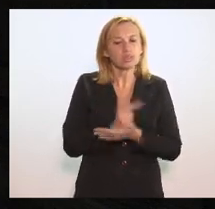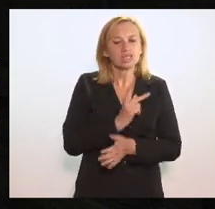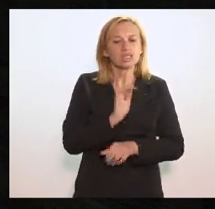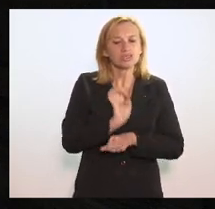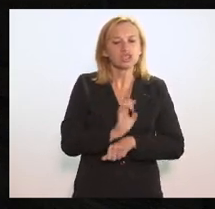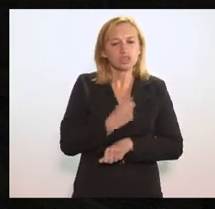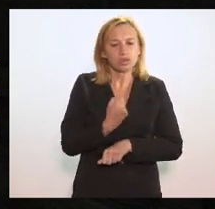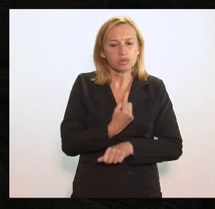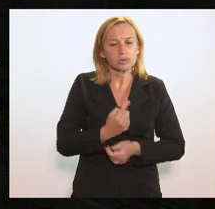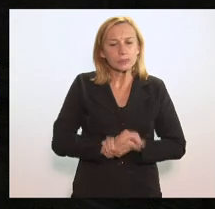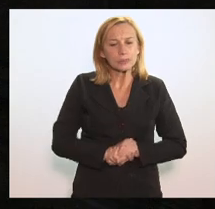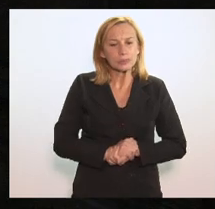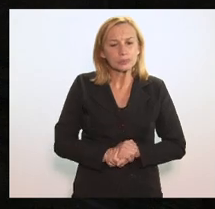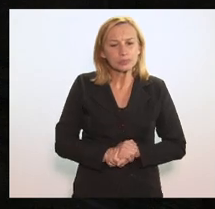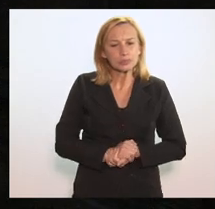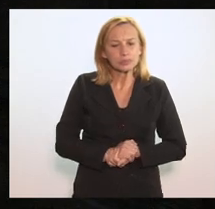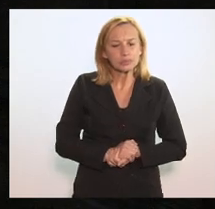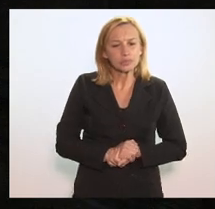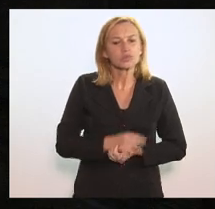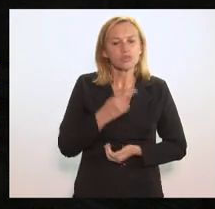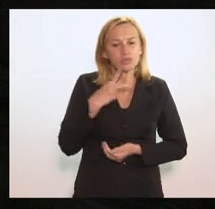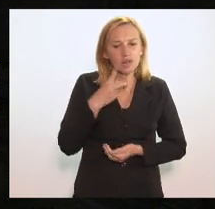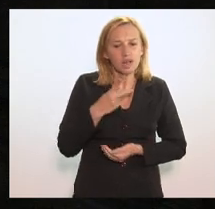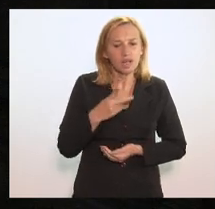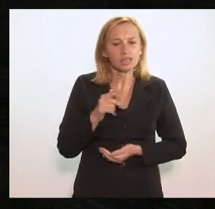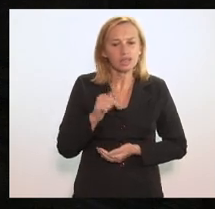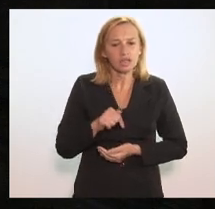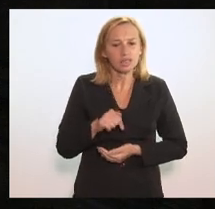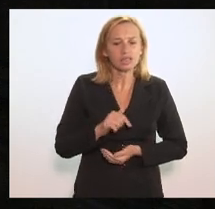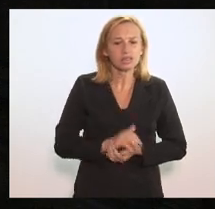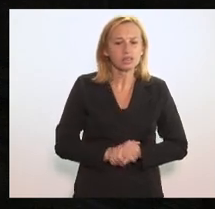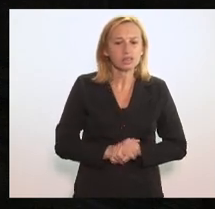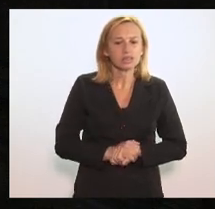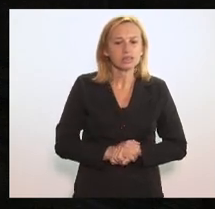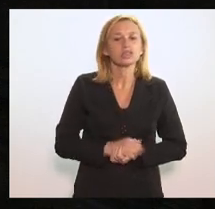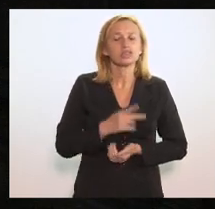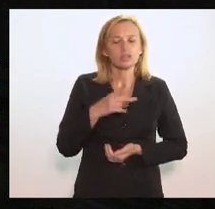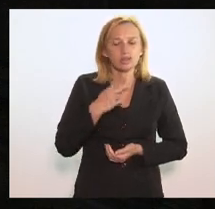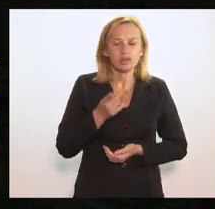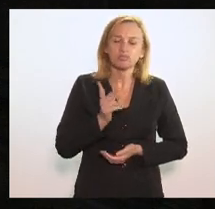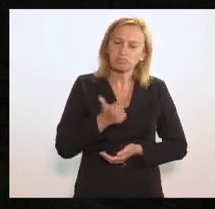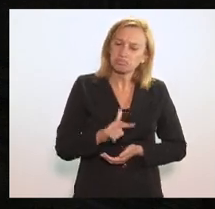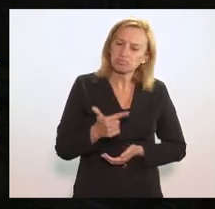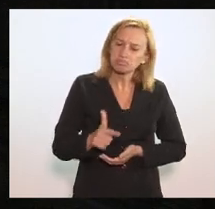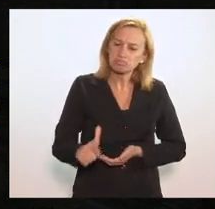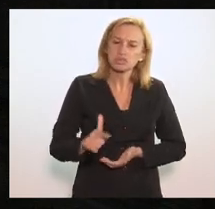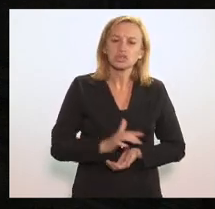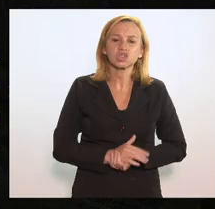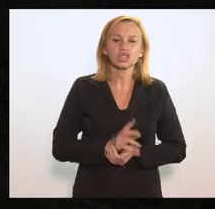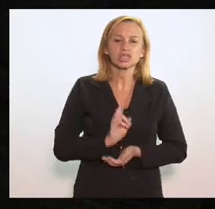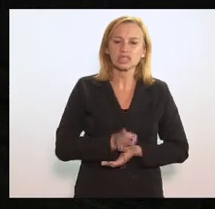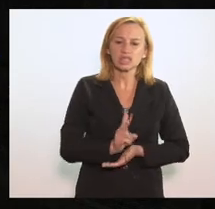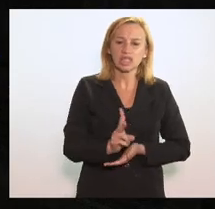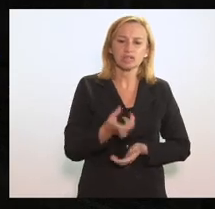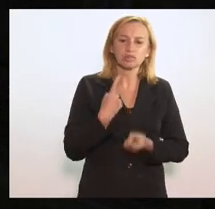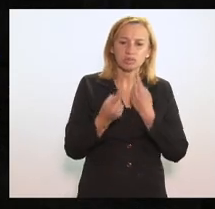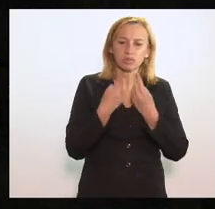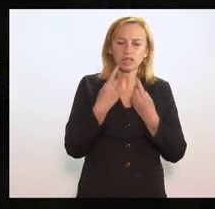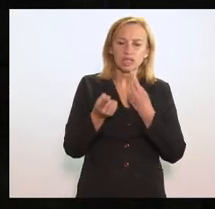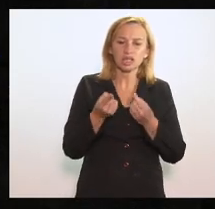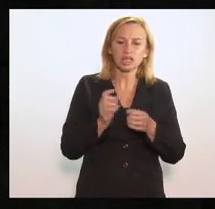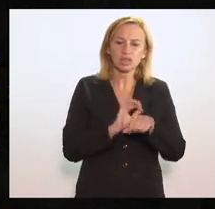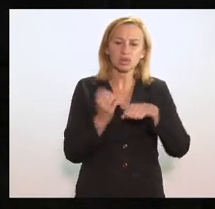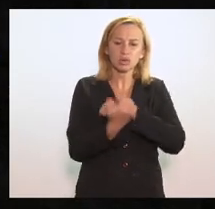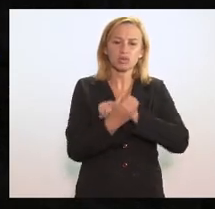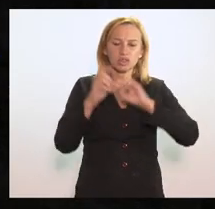estado. Como foi falado aqui anteriormente, e eu faço questão de repetir todas as vezes que vou debater o tema da Covid aqui